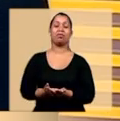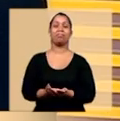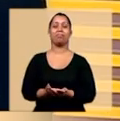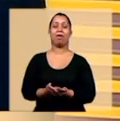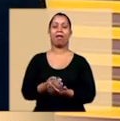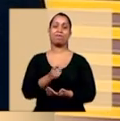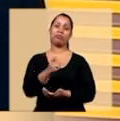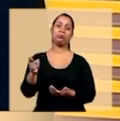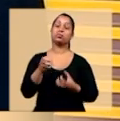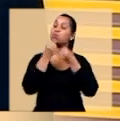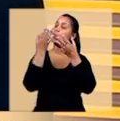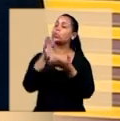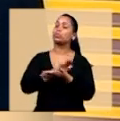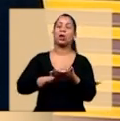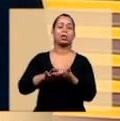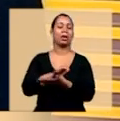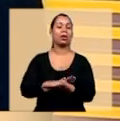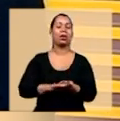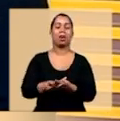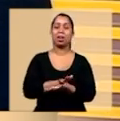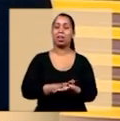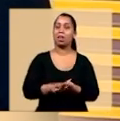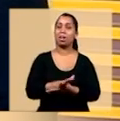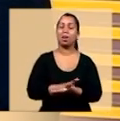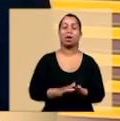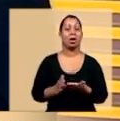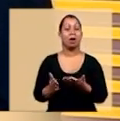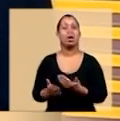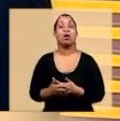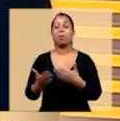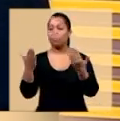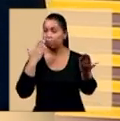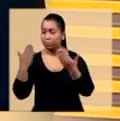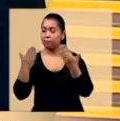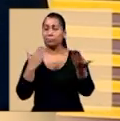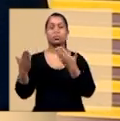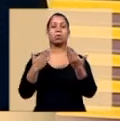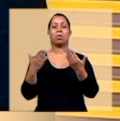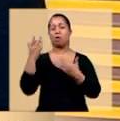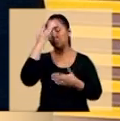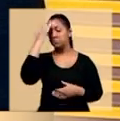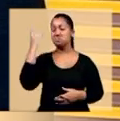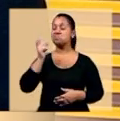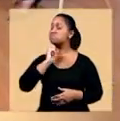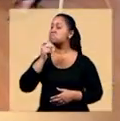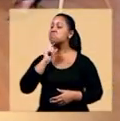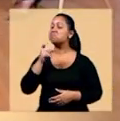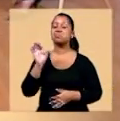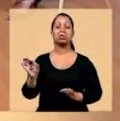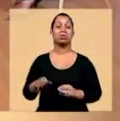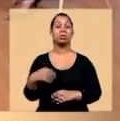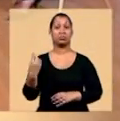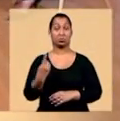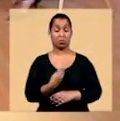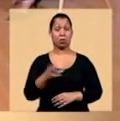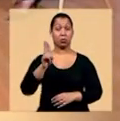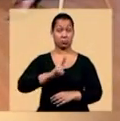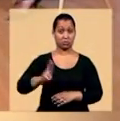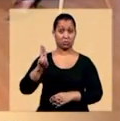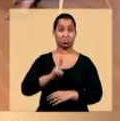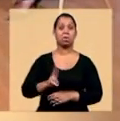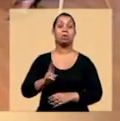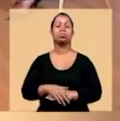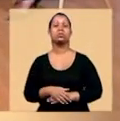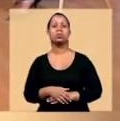não confiam em vocês. Não conto nada. O psicólogo passa pela empresa, vai, sai, entra e ninguém liga. Uma das ferramentas que nós utilizamos para